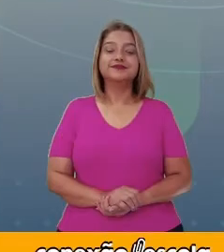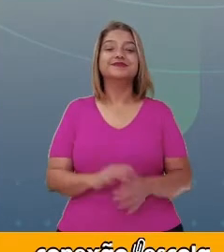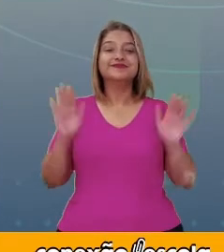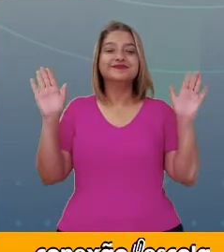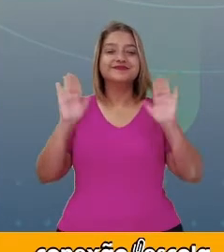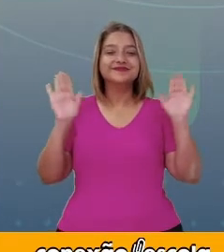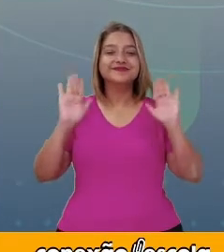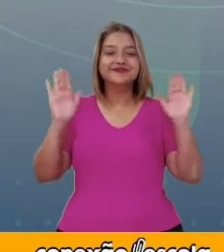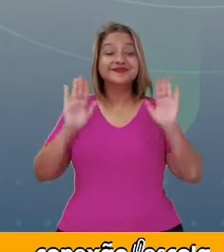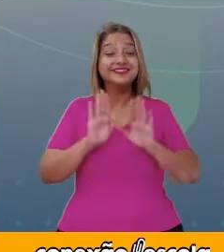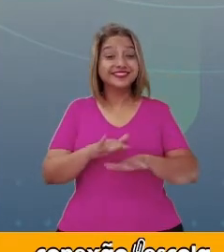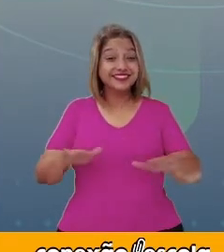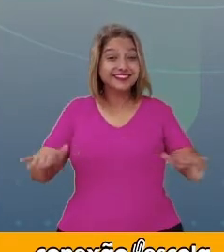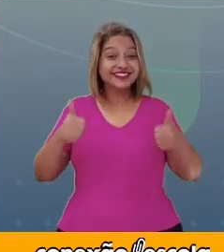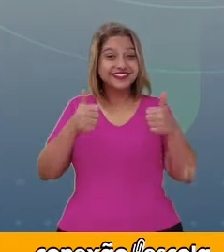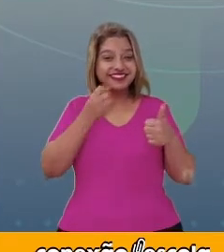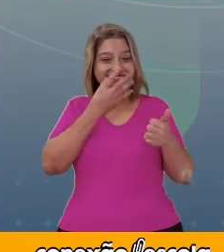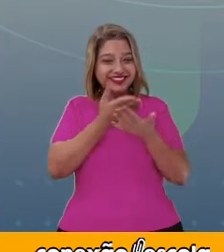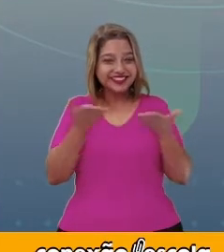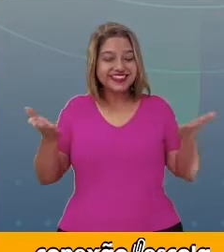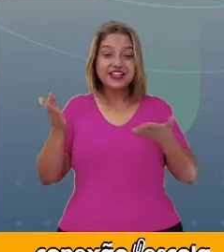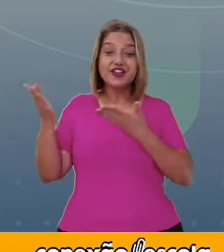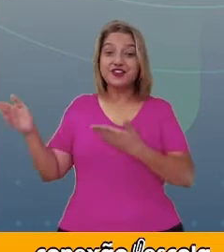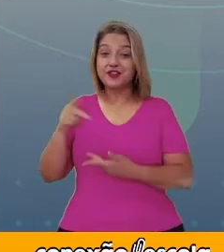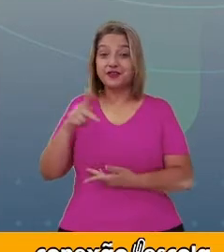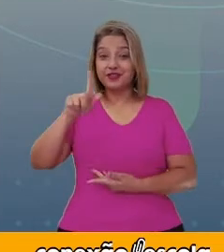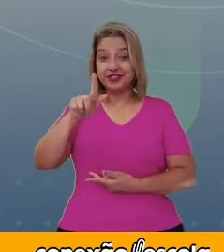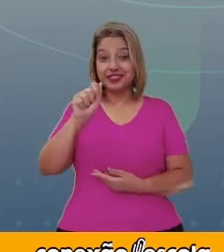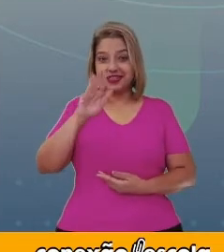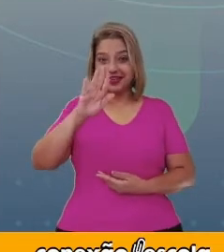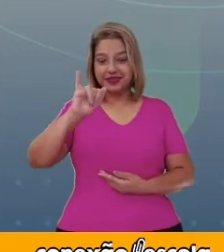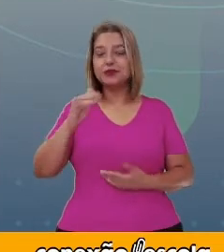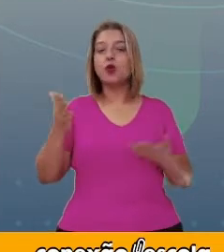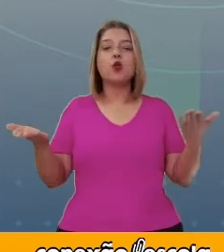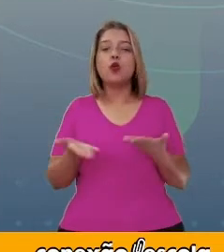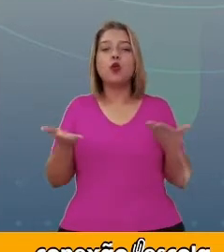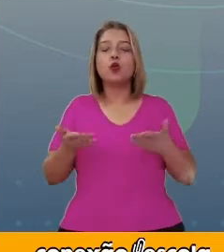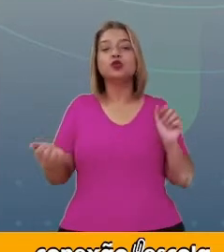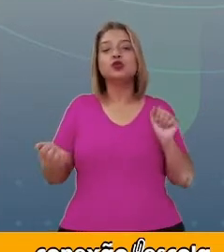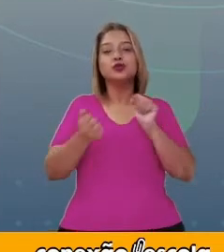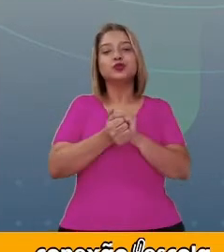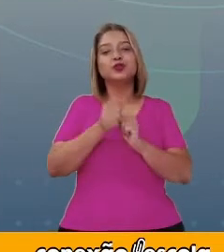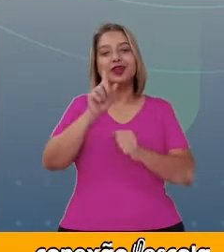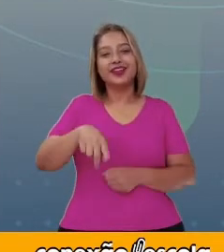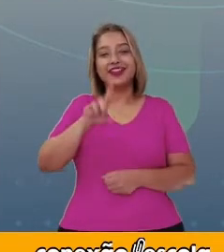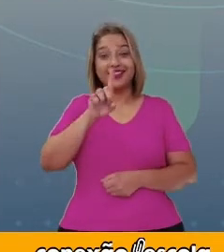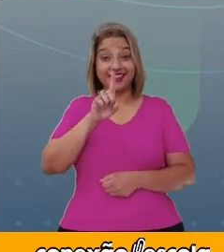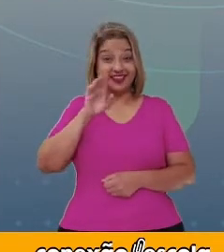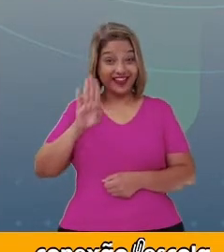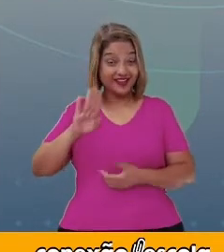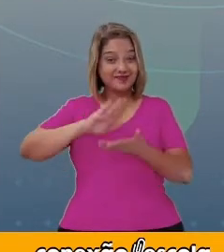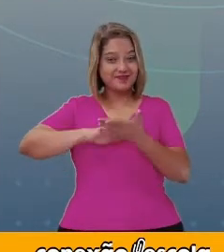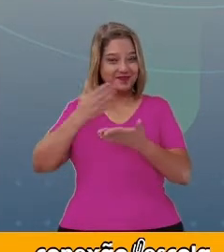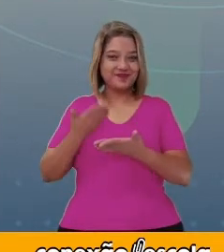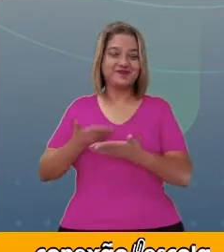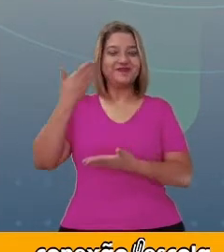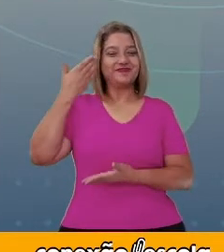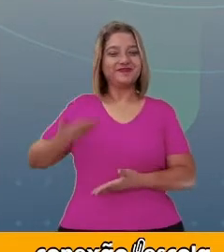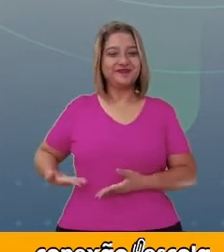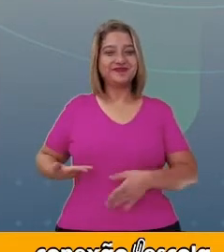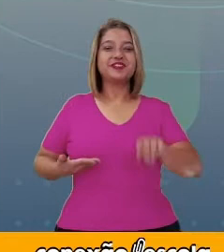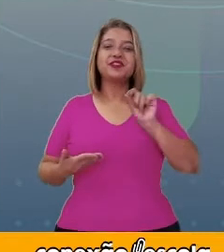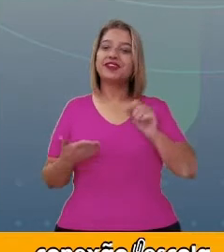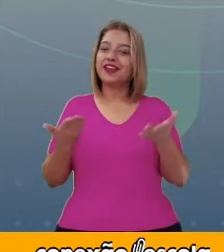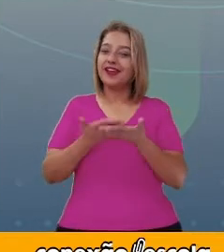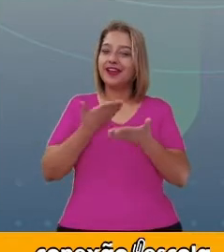Olá, Tudo bom? Eu sou a professora Gabi e estou aqui juntamente com a intérprete Débora Fernandes